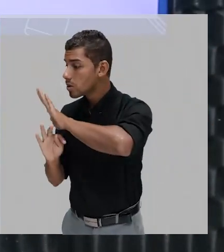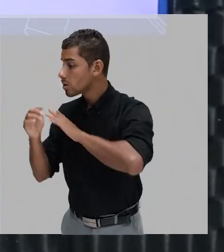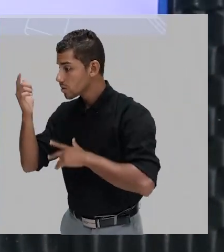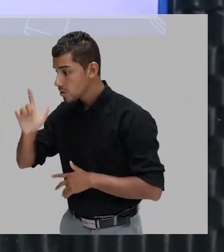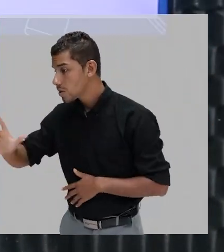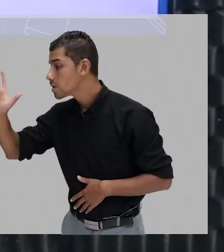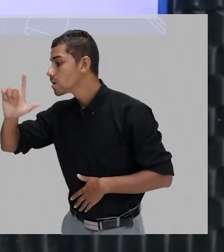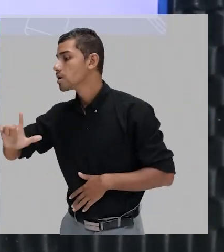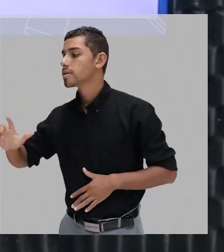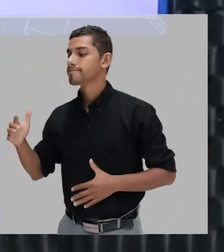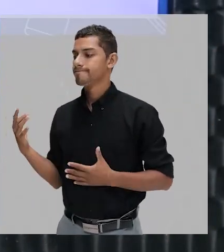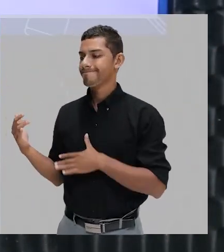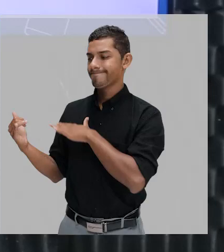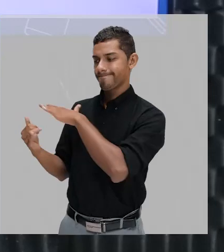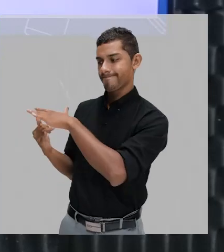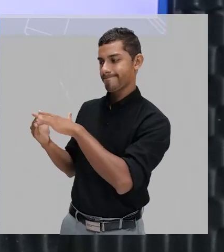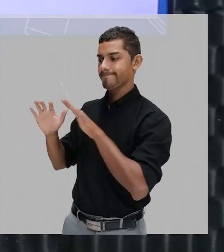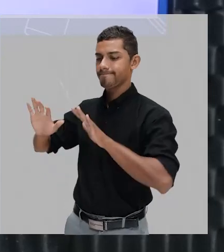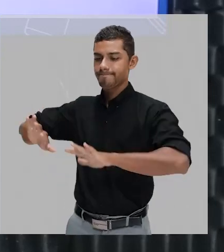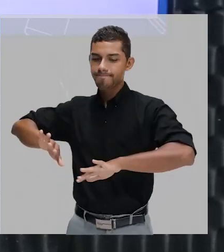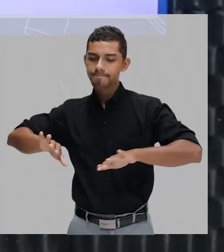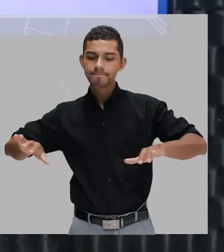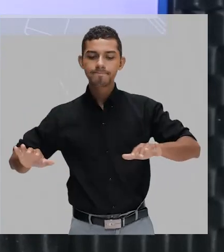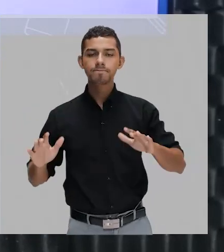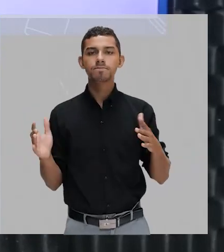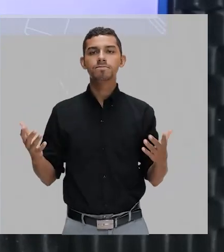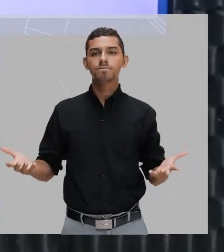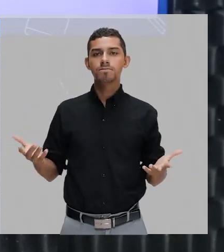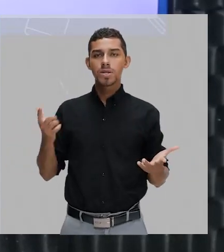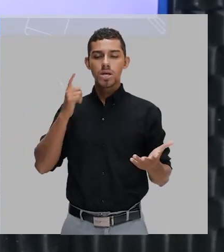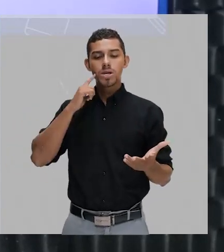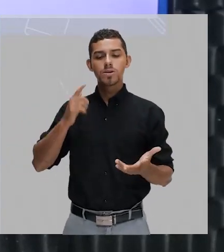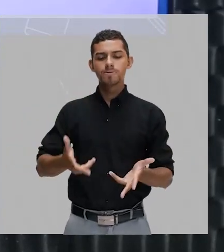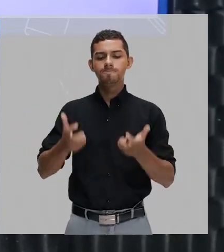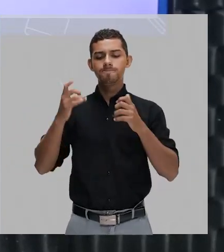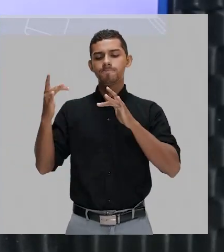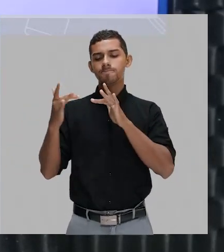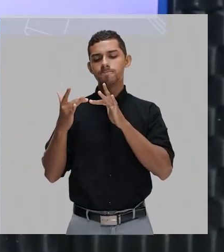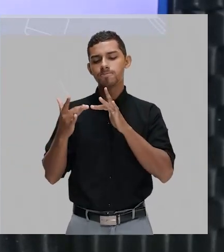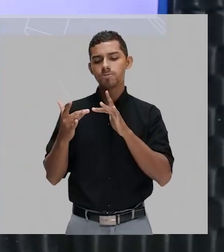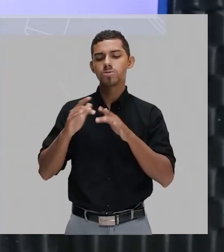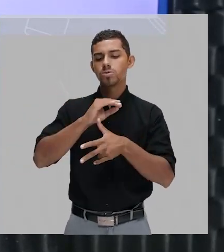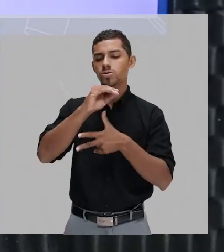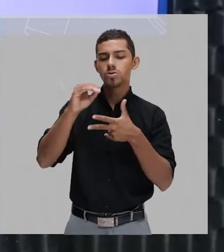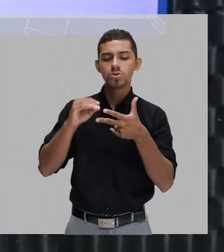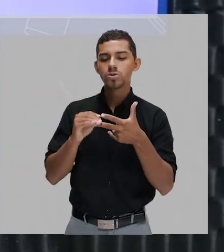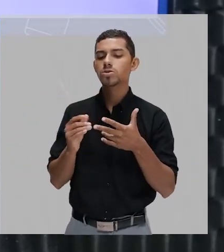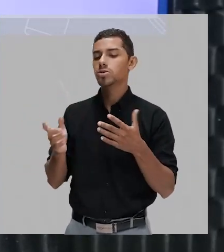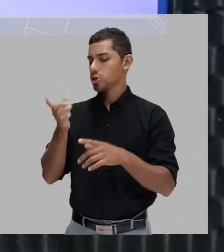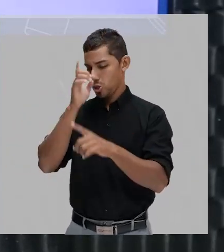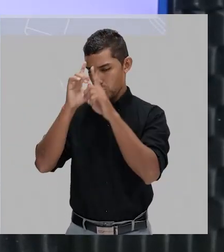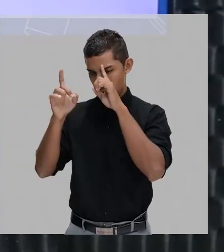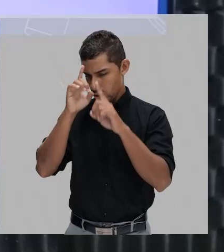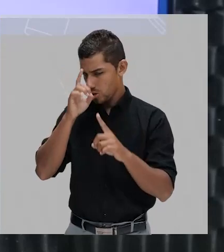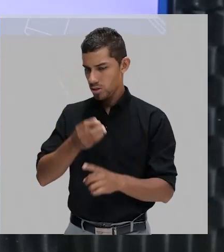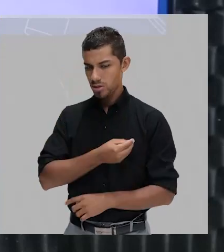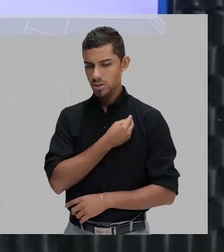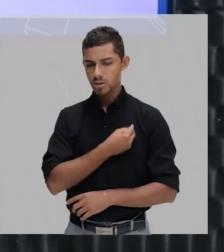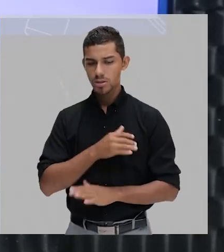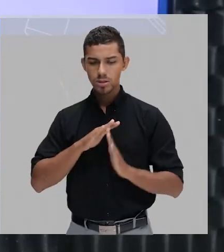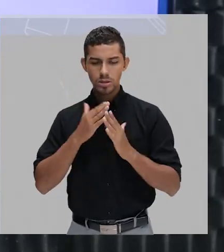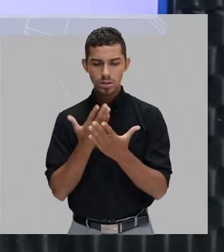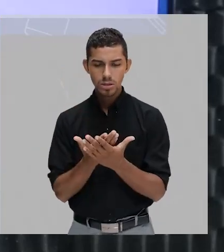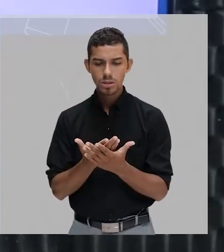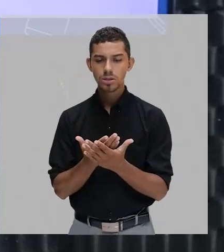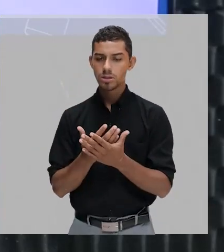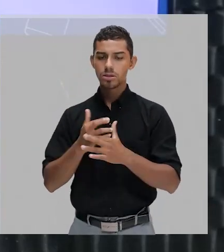estar em contato com textos que são literários e textos que não são literários. Isso no Enem, isso no nosso dia a dia, isso na